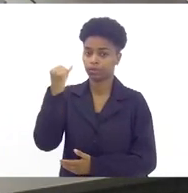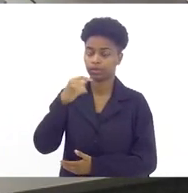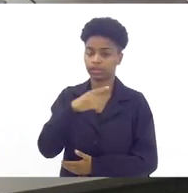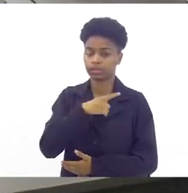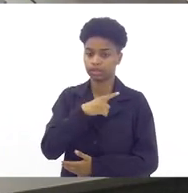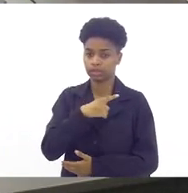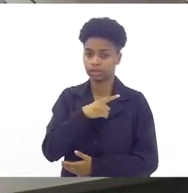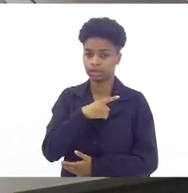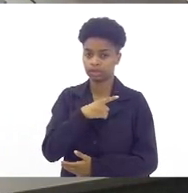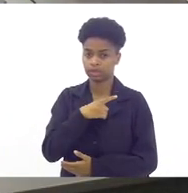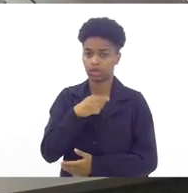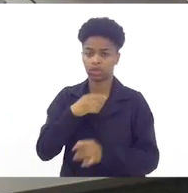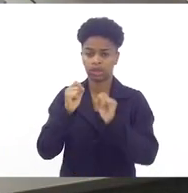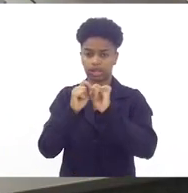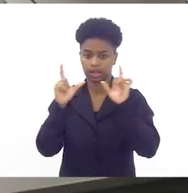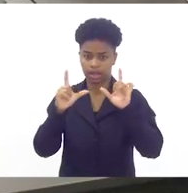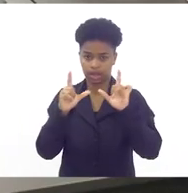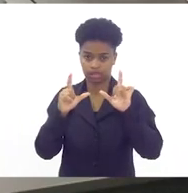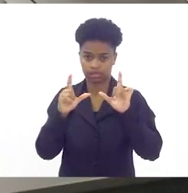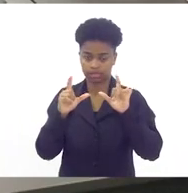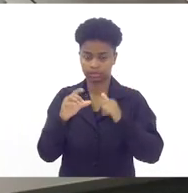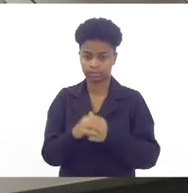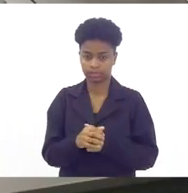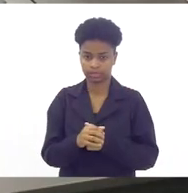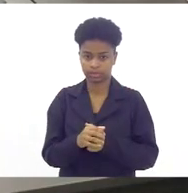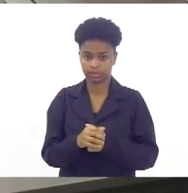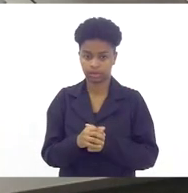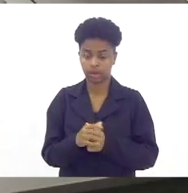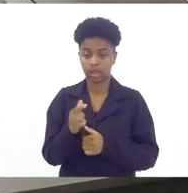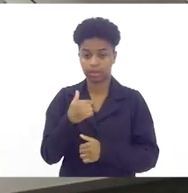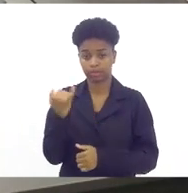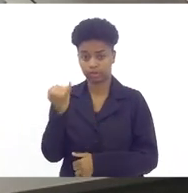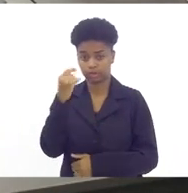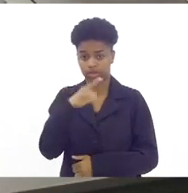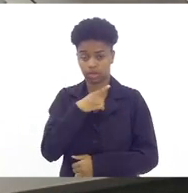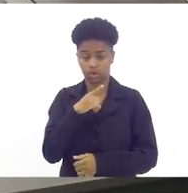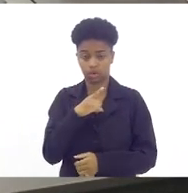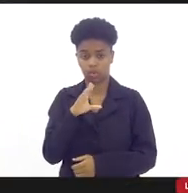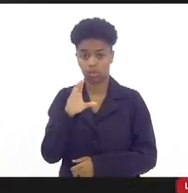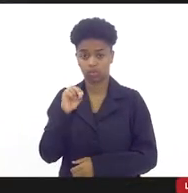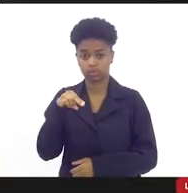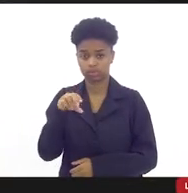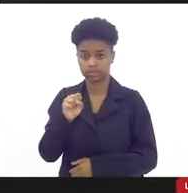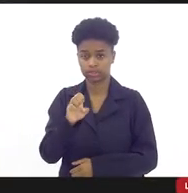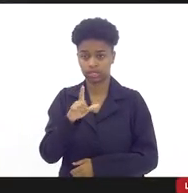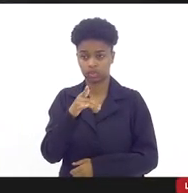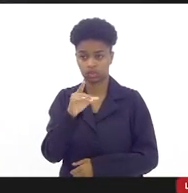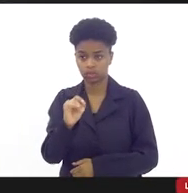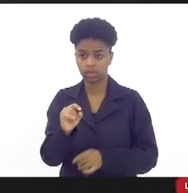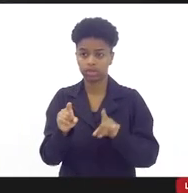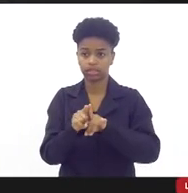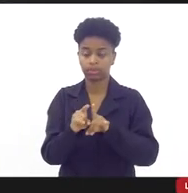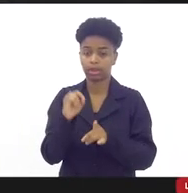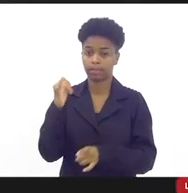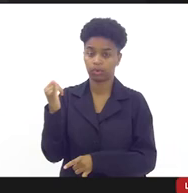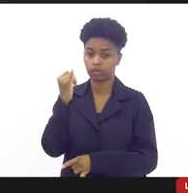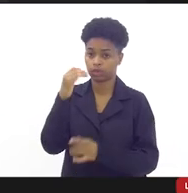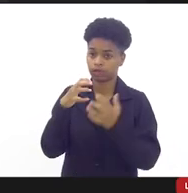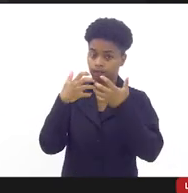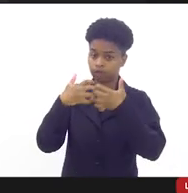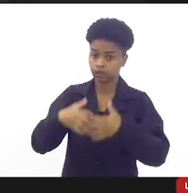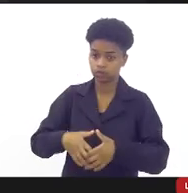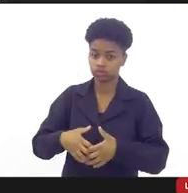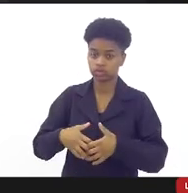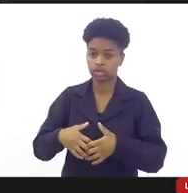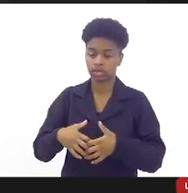um conceito é importante que haja um conselho é importante que esse conselho funcione de